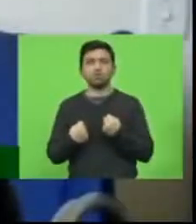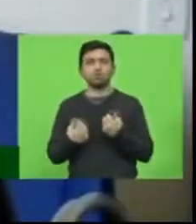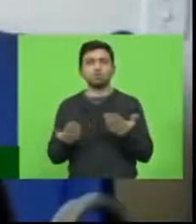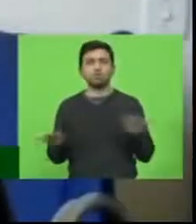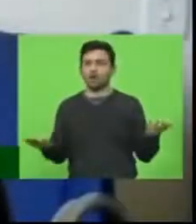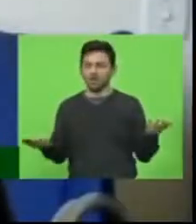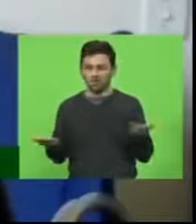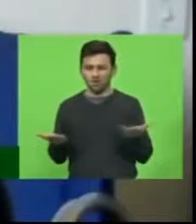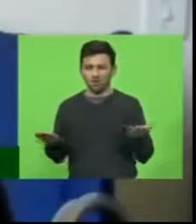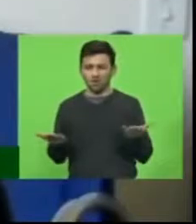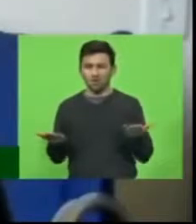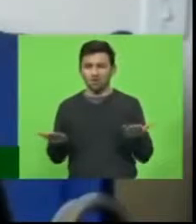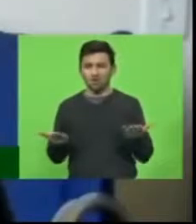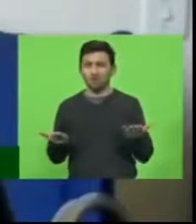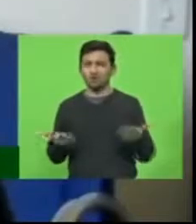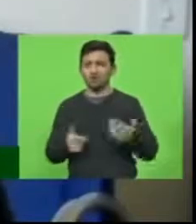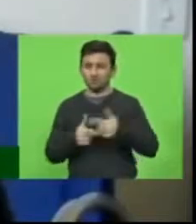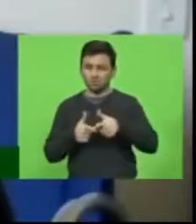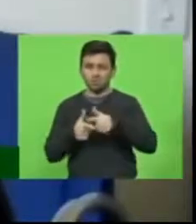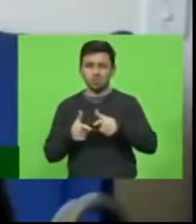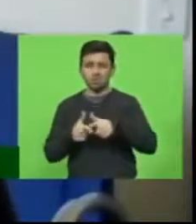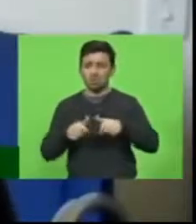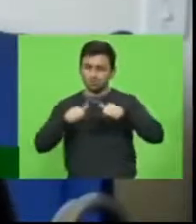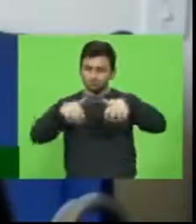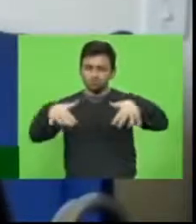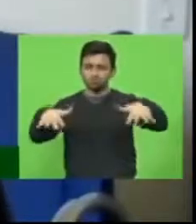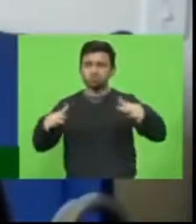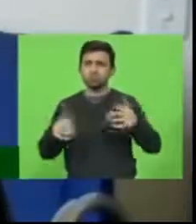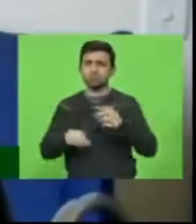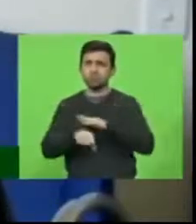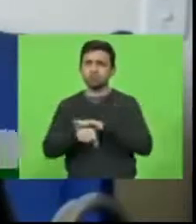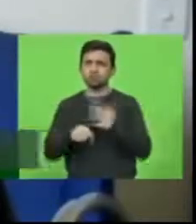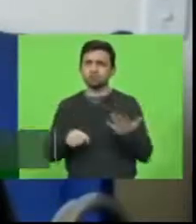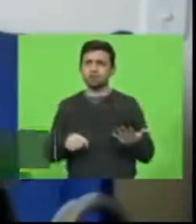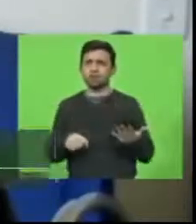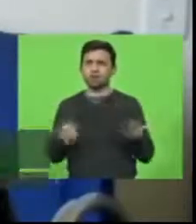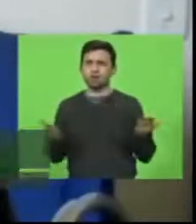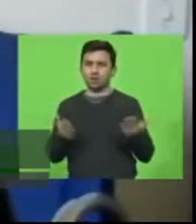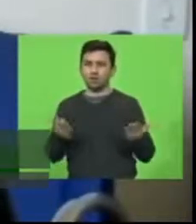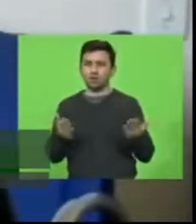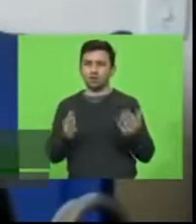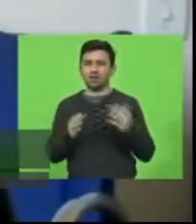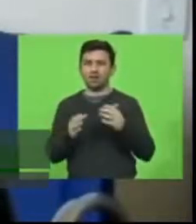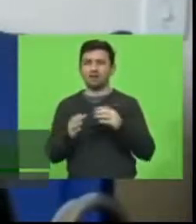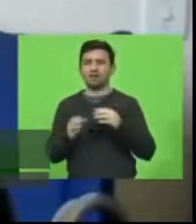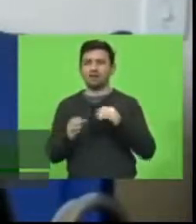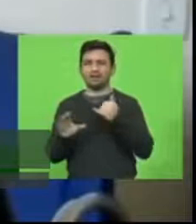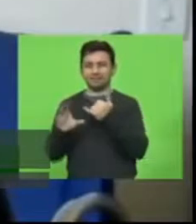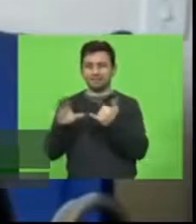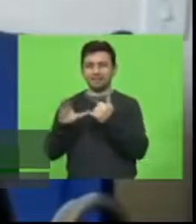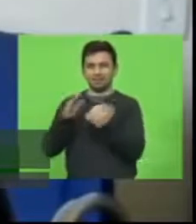no último trimestre. A Celesc conseguiu um aumento de